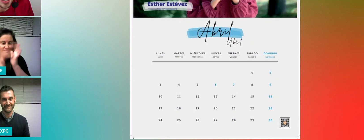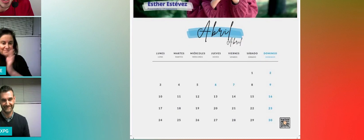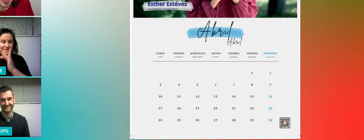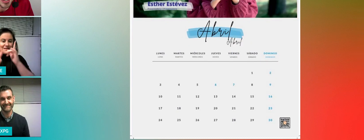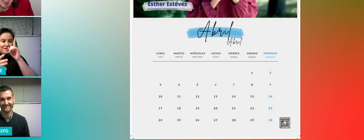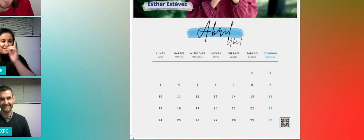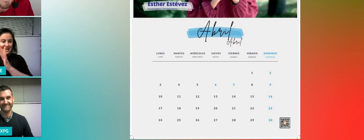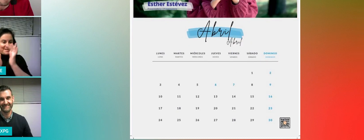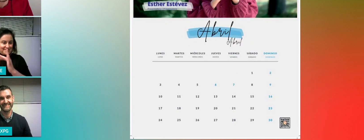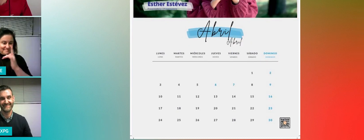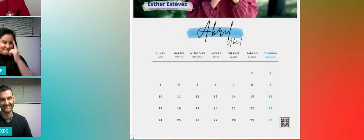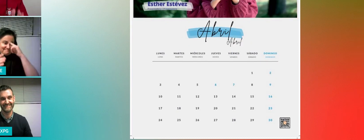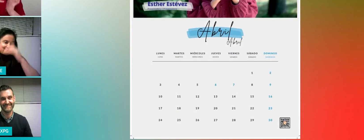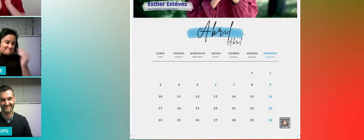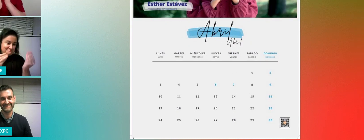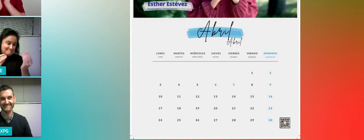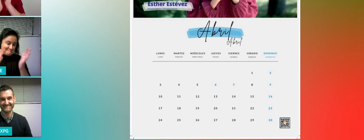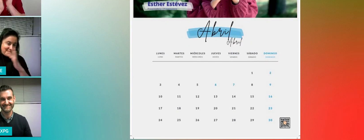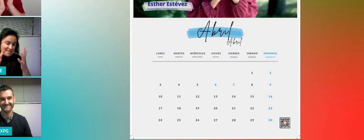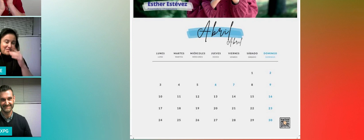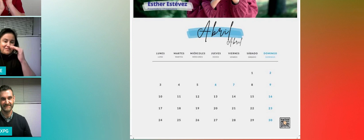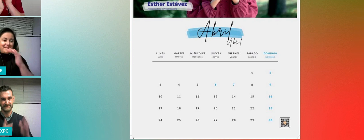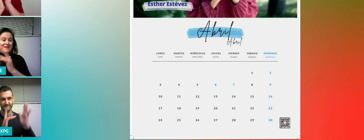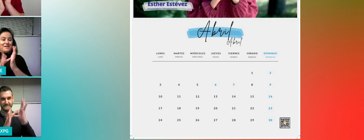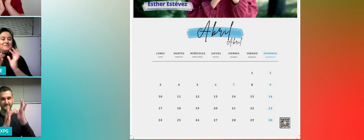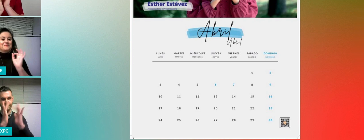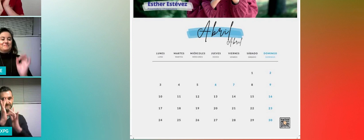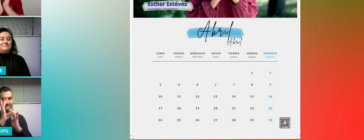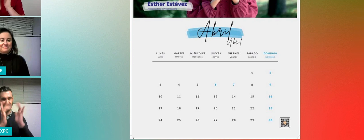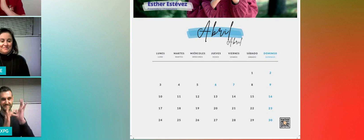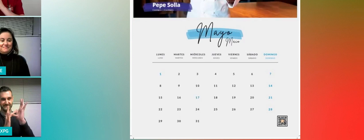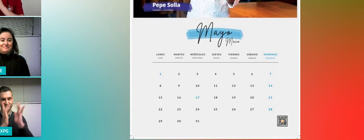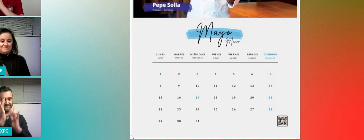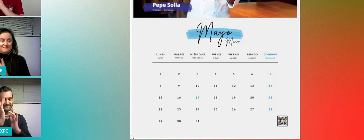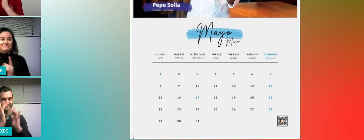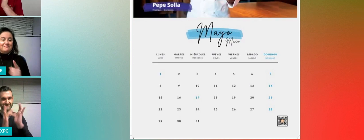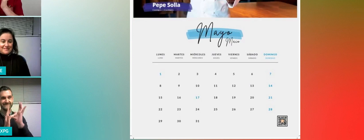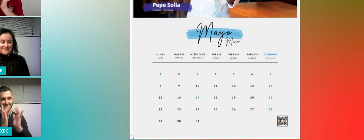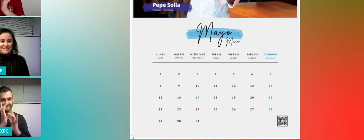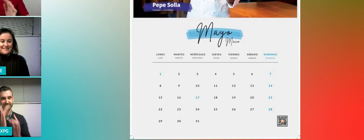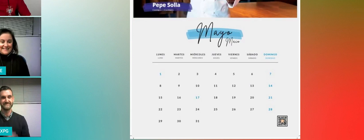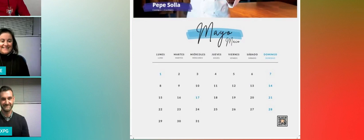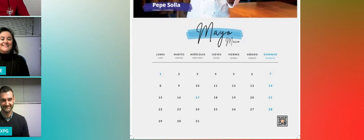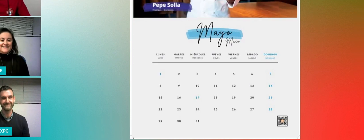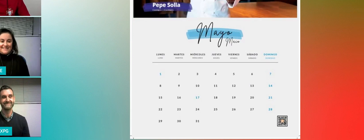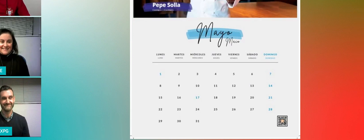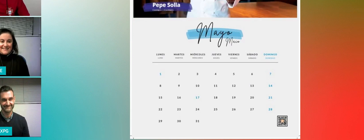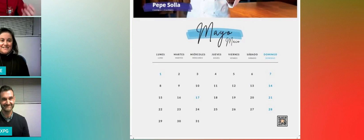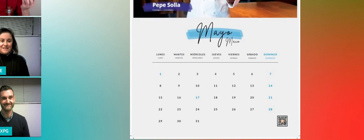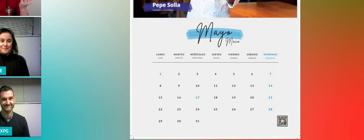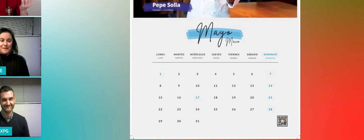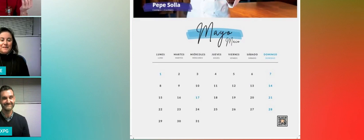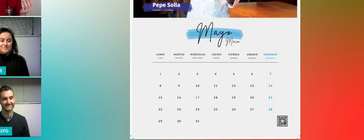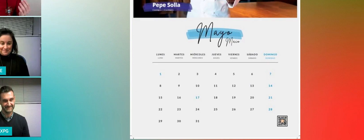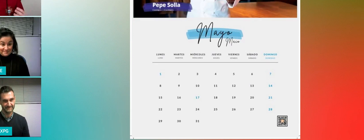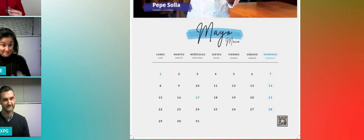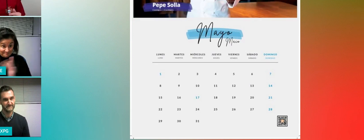ole! Abril. Aí assim. Estamos. Assim? Ah, quer dizer, eu estou espelhado. É assim,